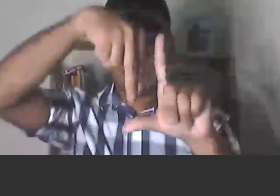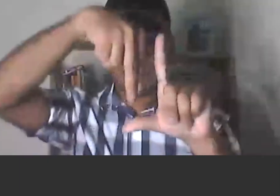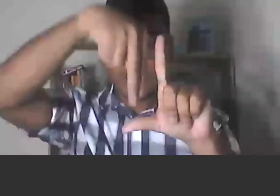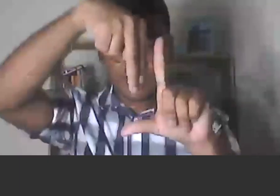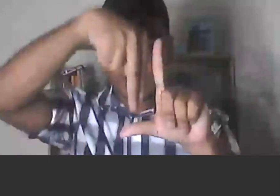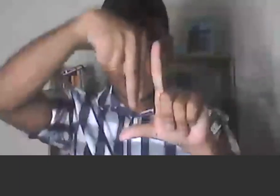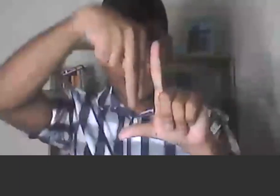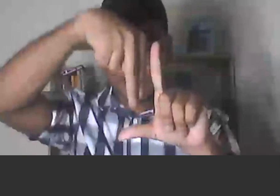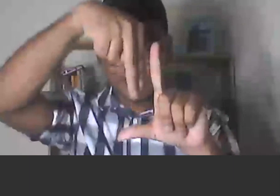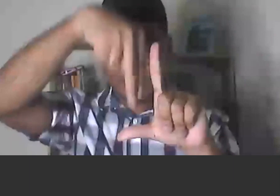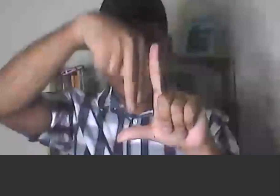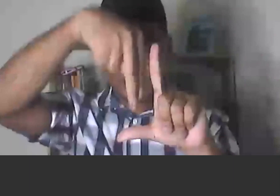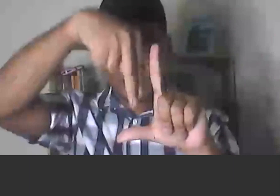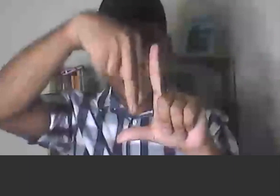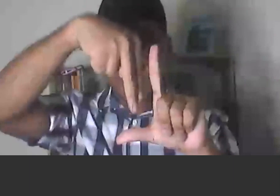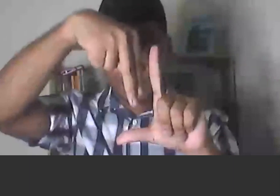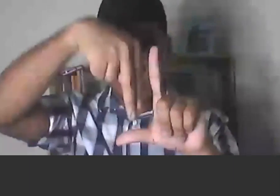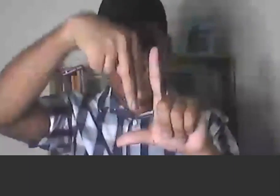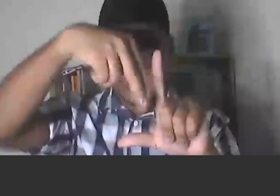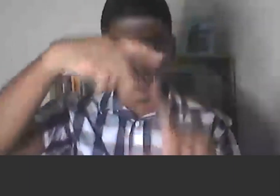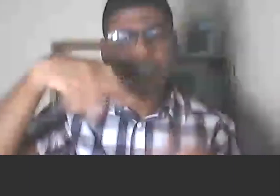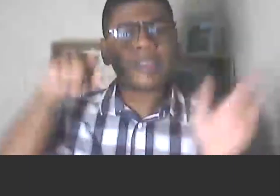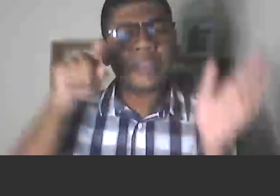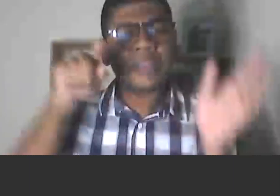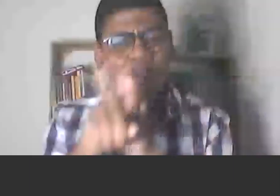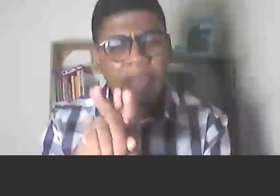na Netflix.